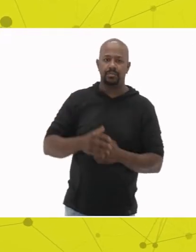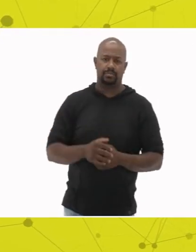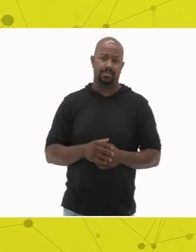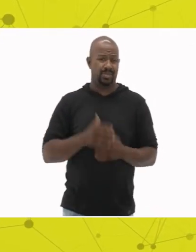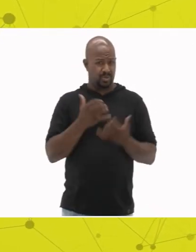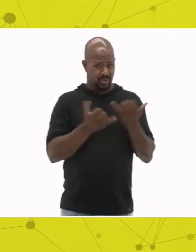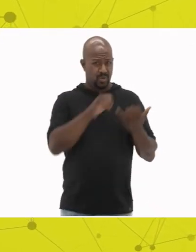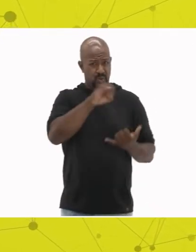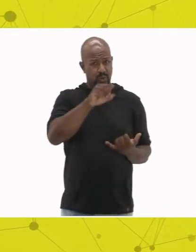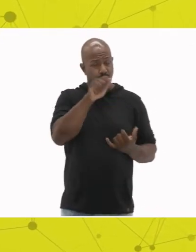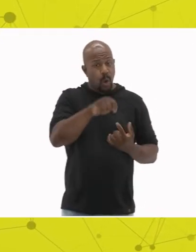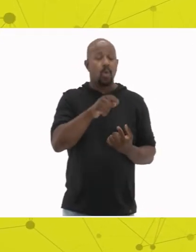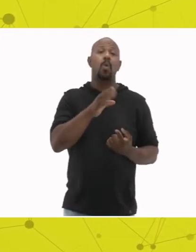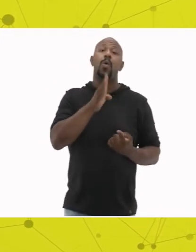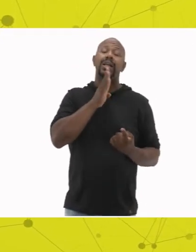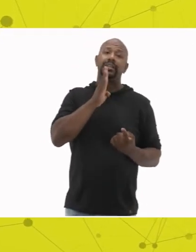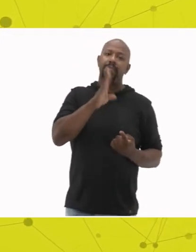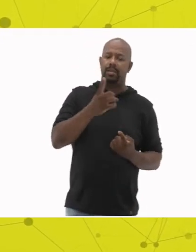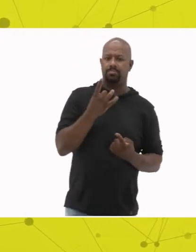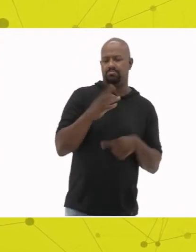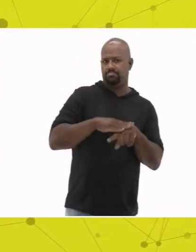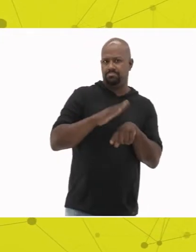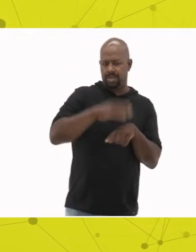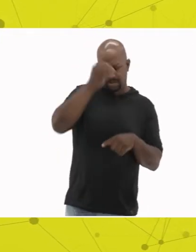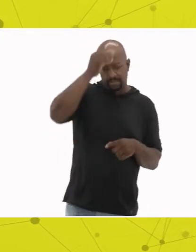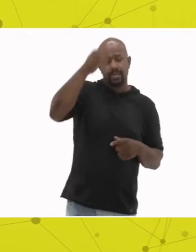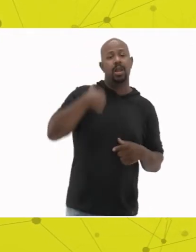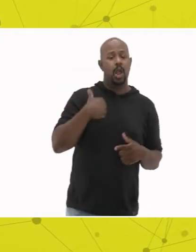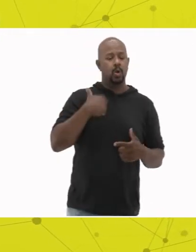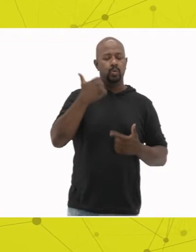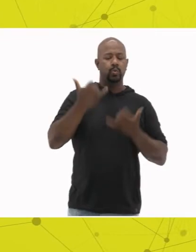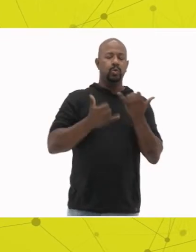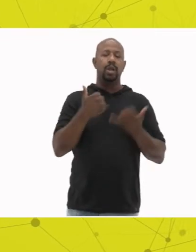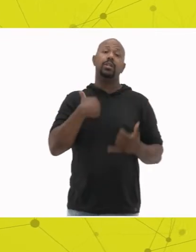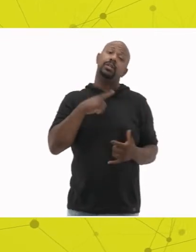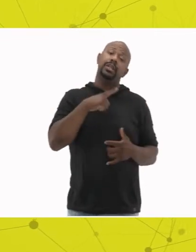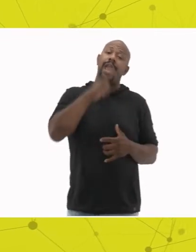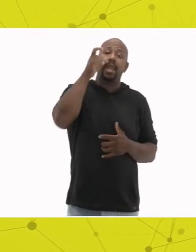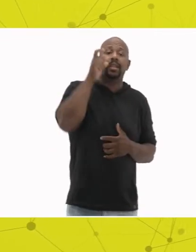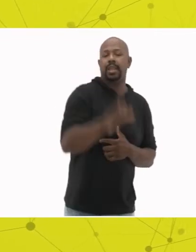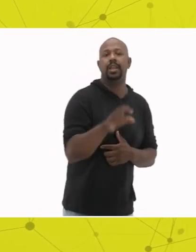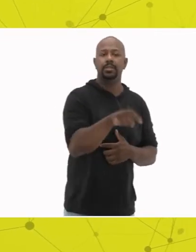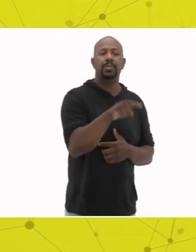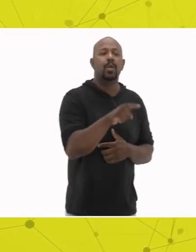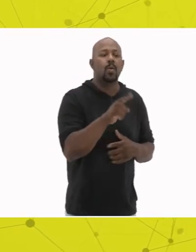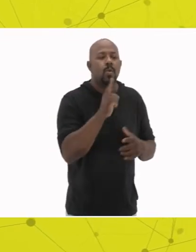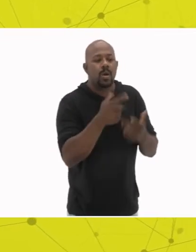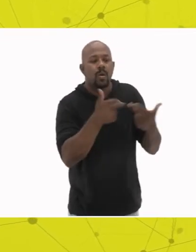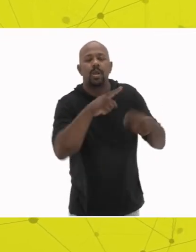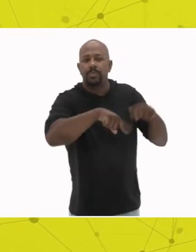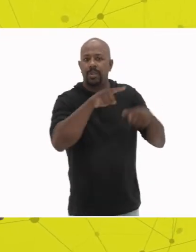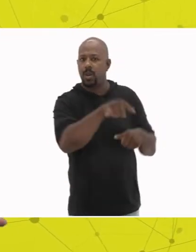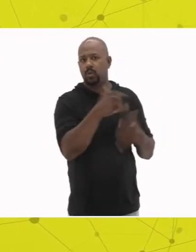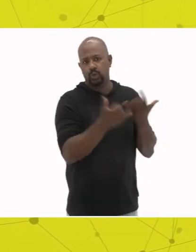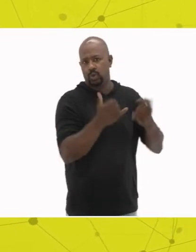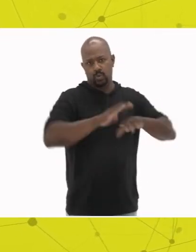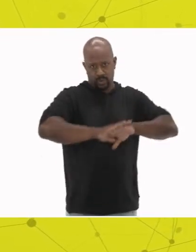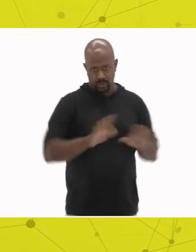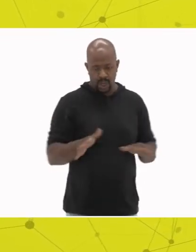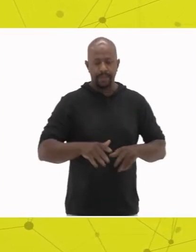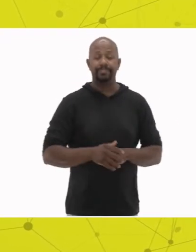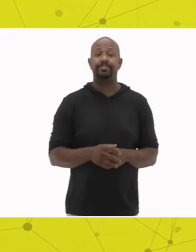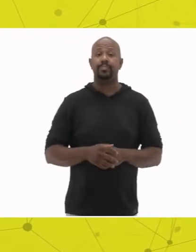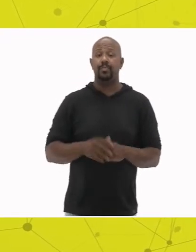sentido. No jogo, conhecimento é autossuficiente, ou seja, o jogador interessa-se pelo conhecimento do jogo e isso